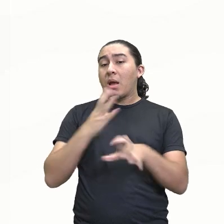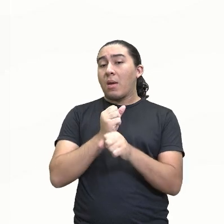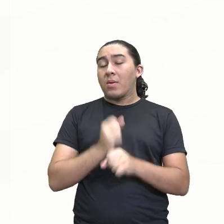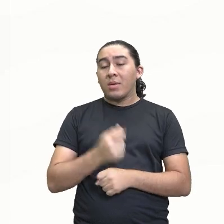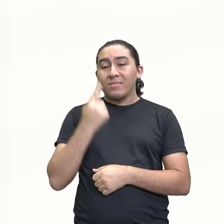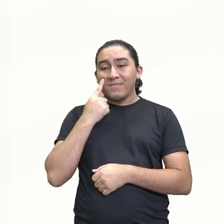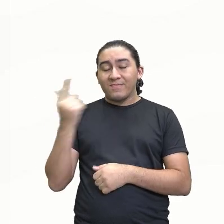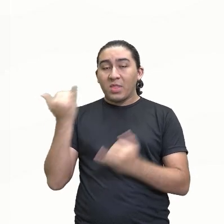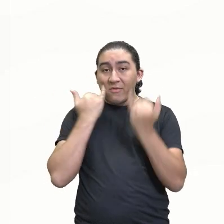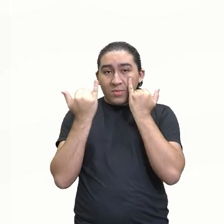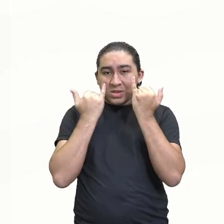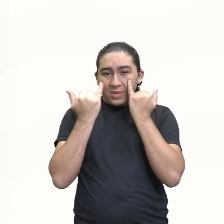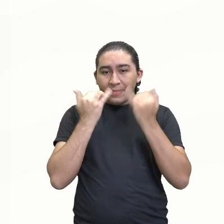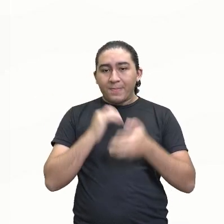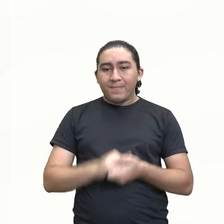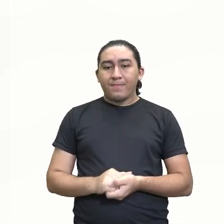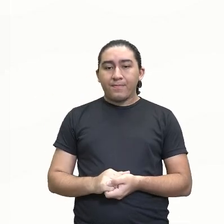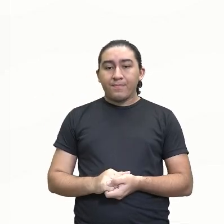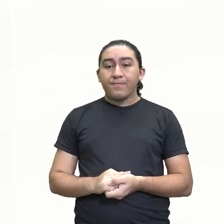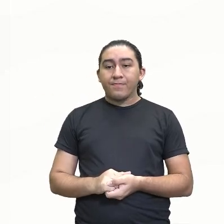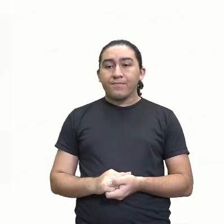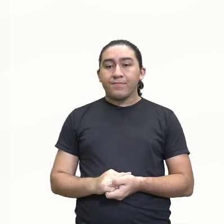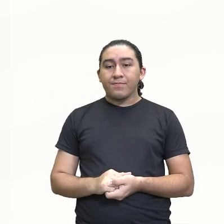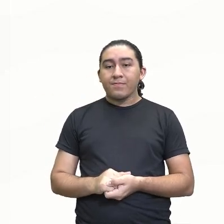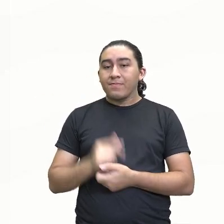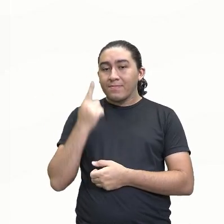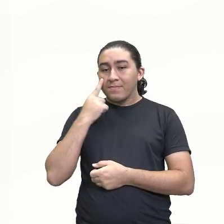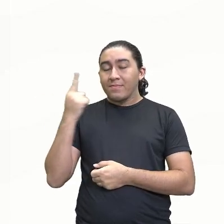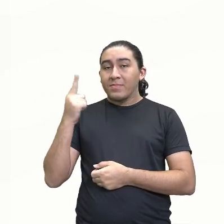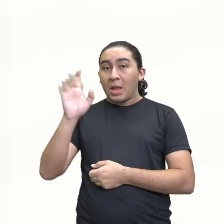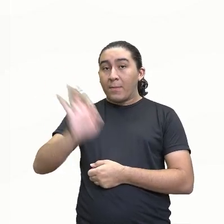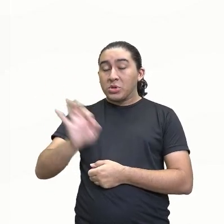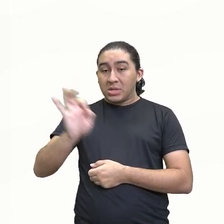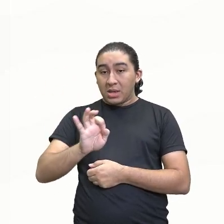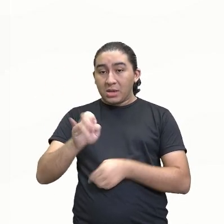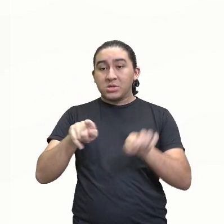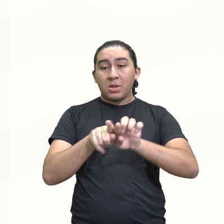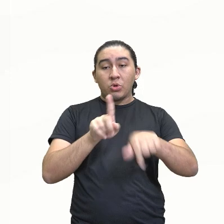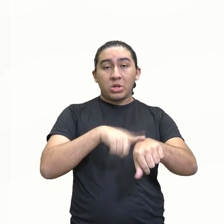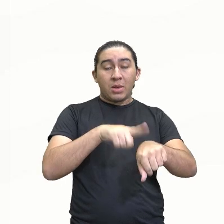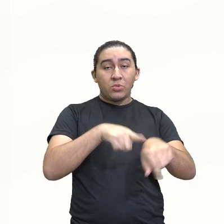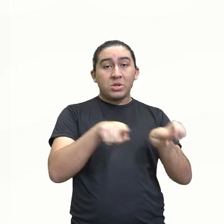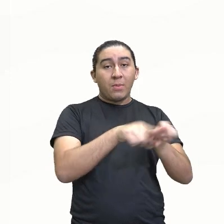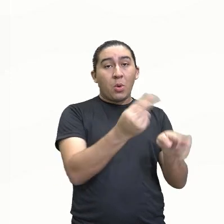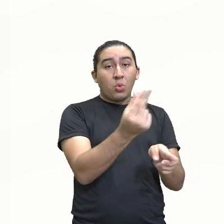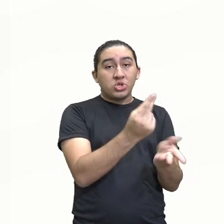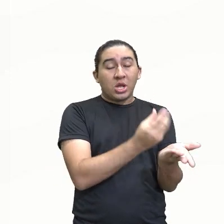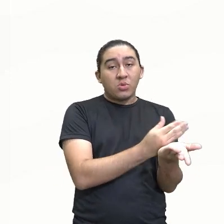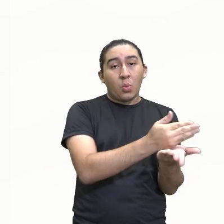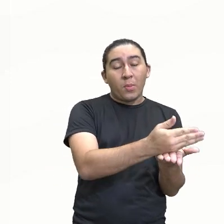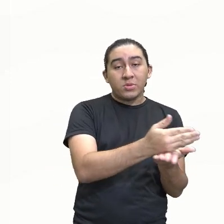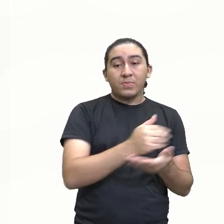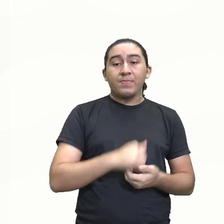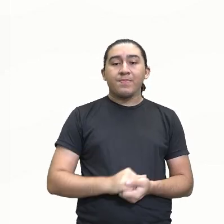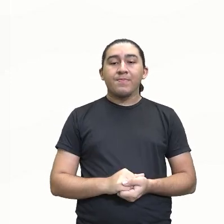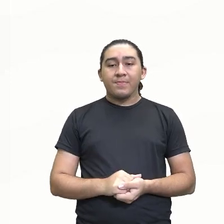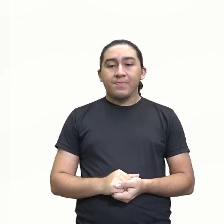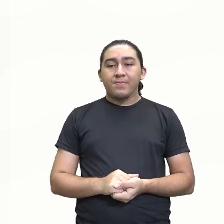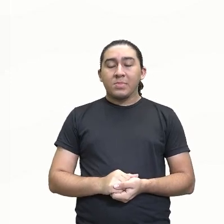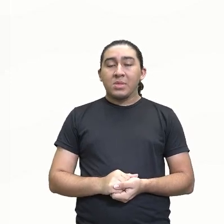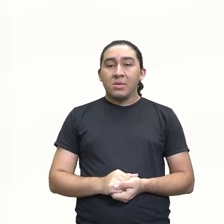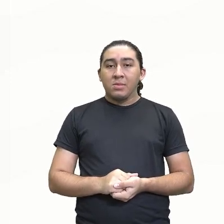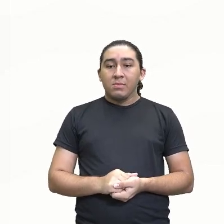calcular a taxa, o tempo e o valor. Então, a gente vai substituir tudo isso.